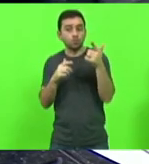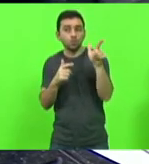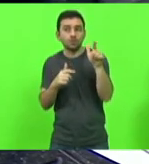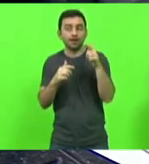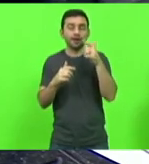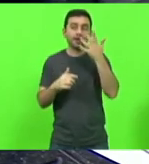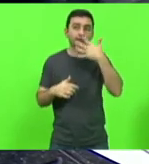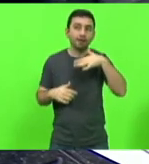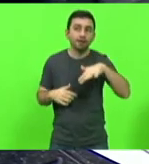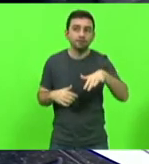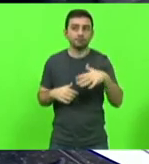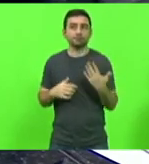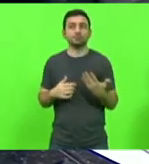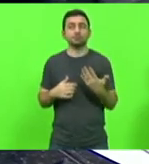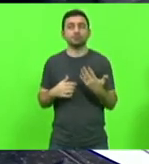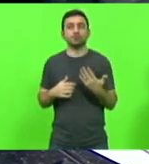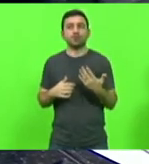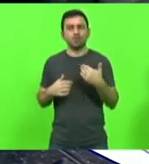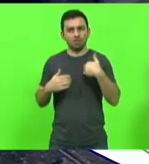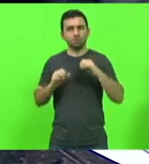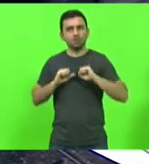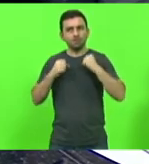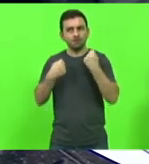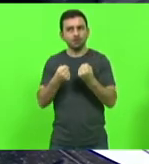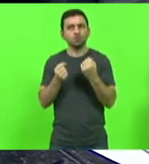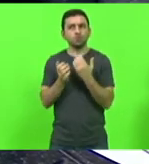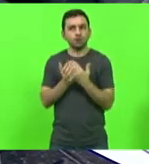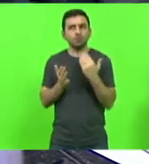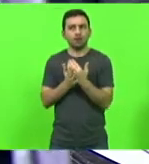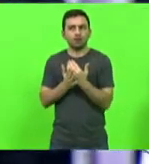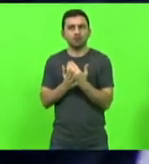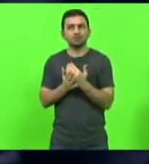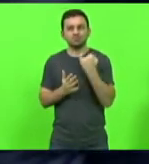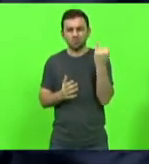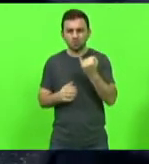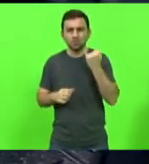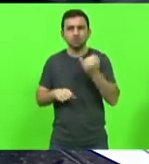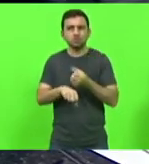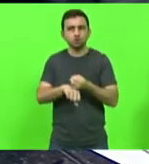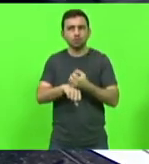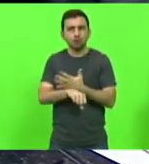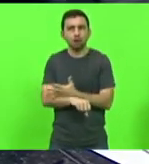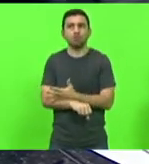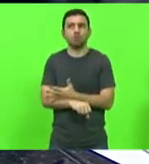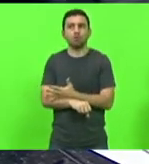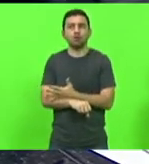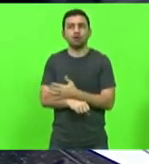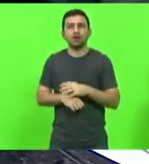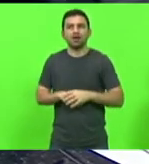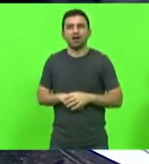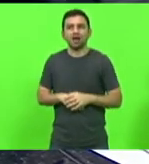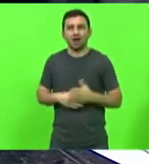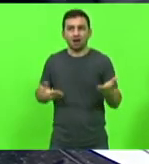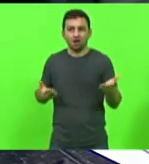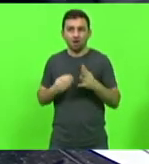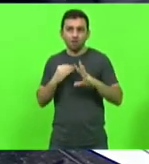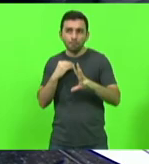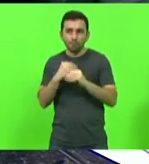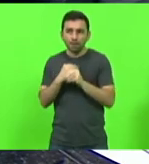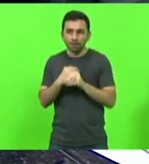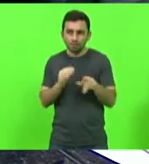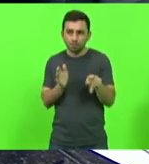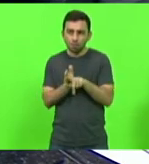interação social e algo que eu defendo bastante. Essa parte socioemocional é muito importante. Com as emendas colocadas na comissão,